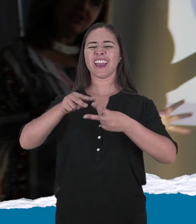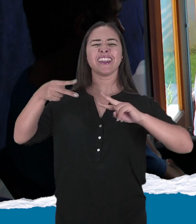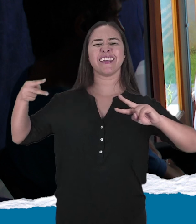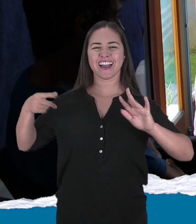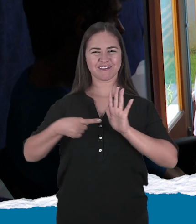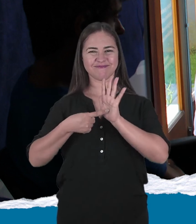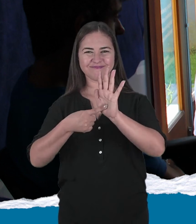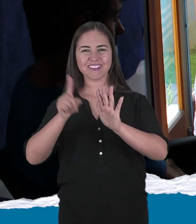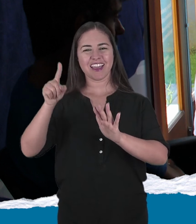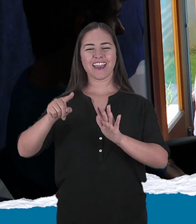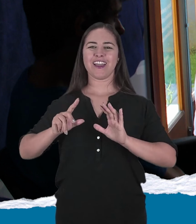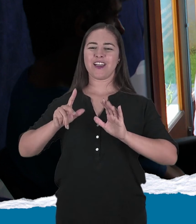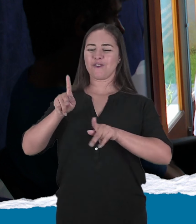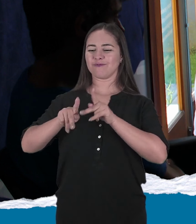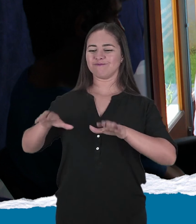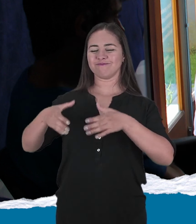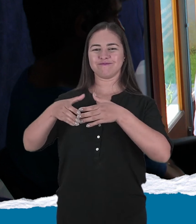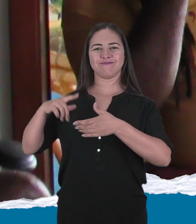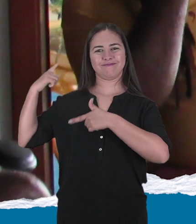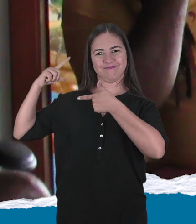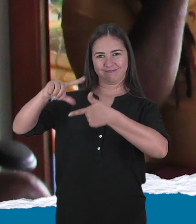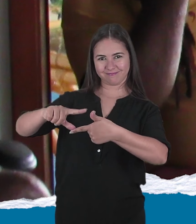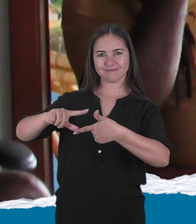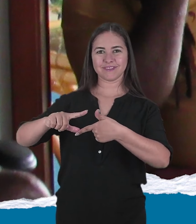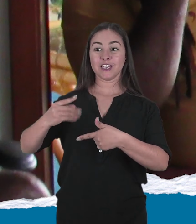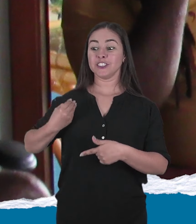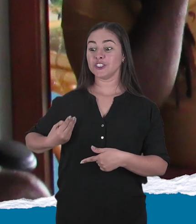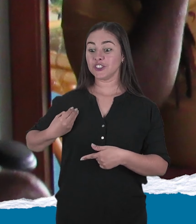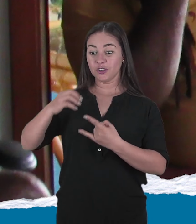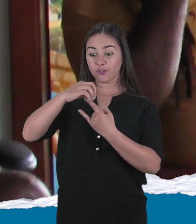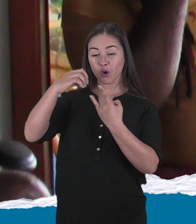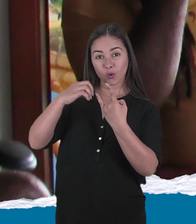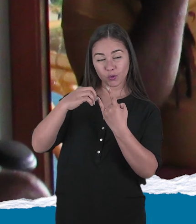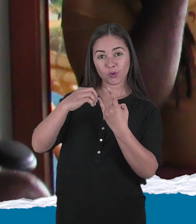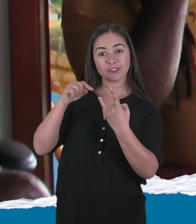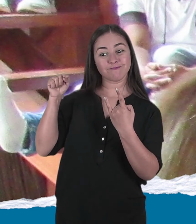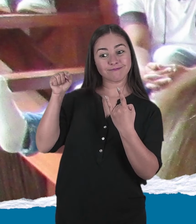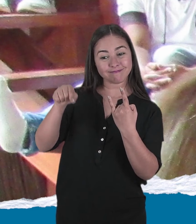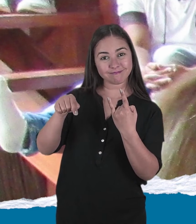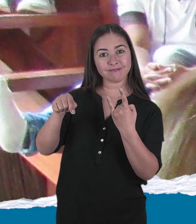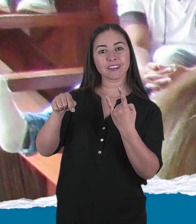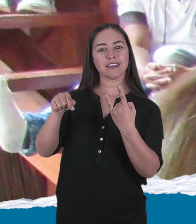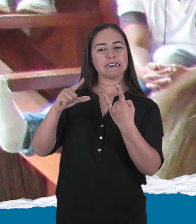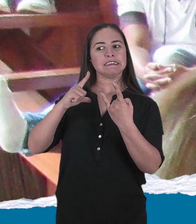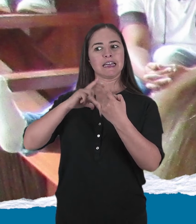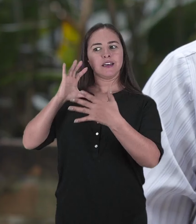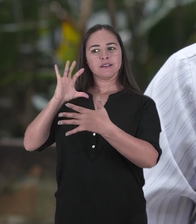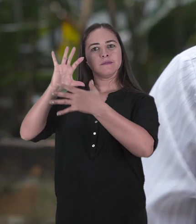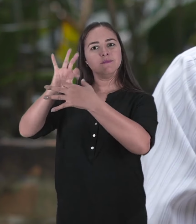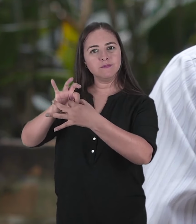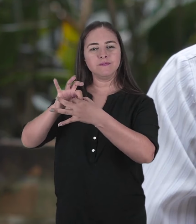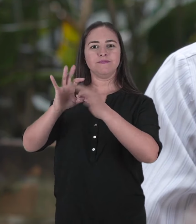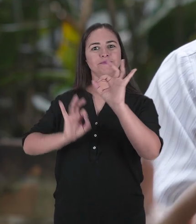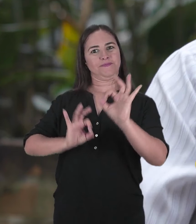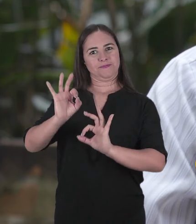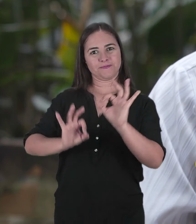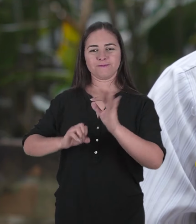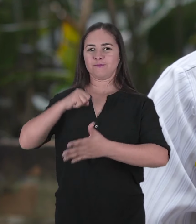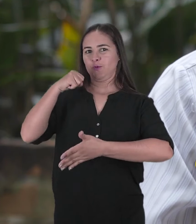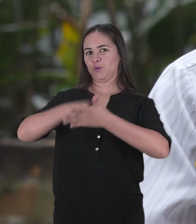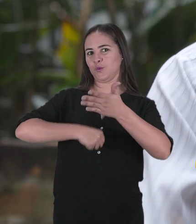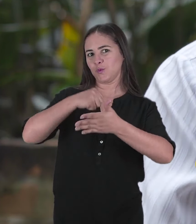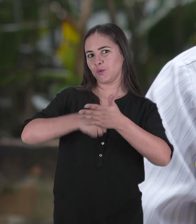DNA das comunidades tradicionais. A razão da existência da Fiocruz ali está muito ligada à organização